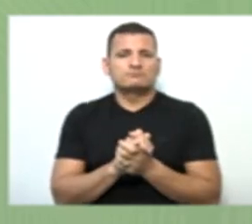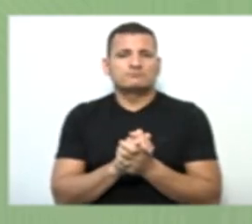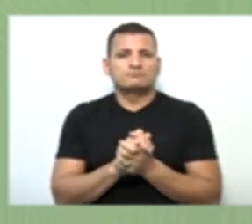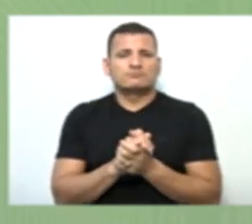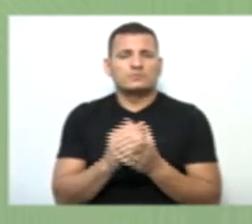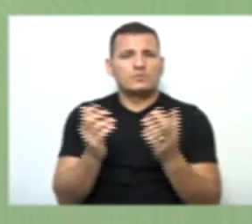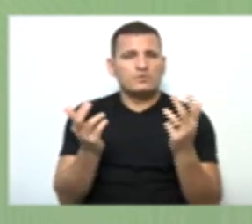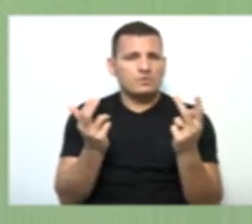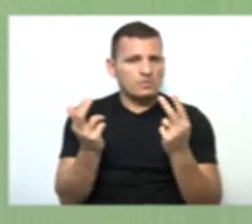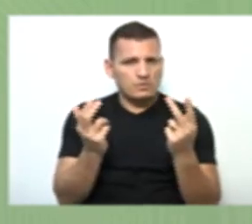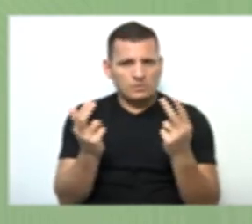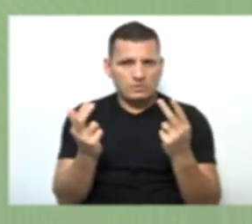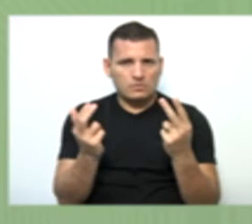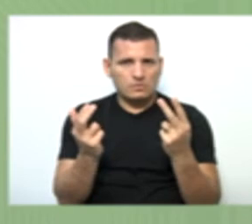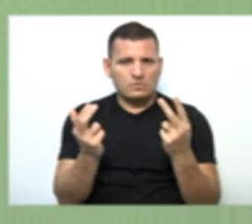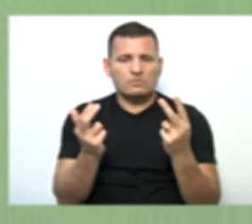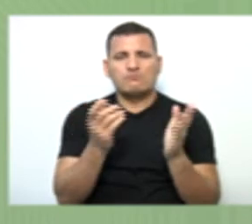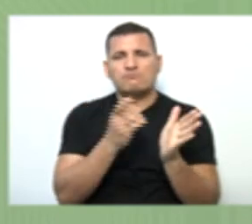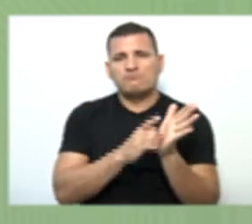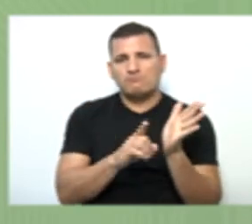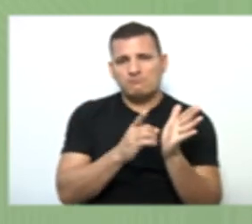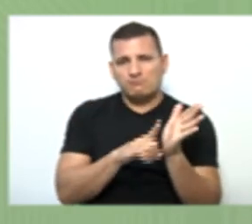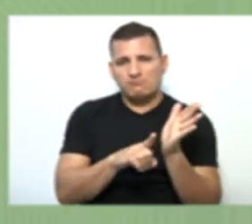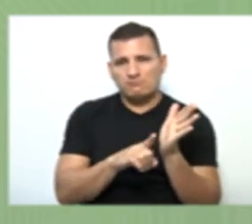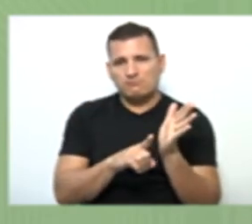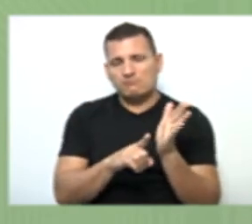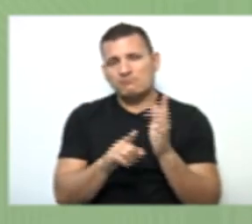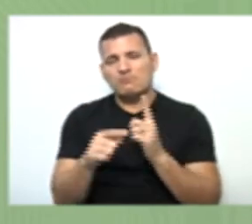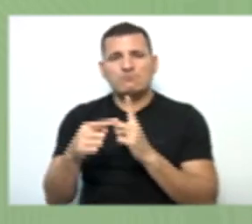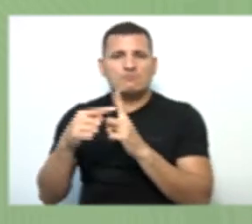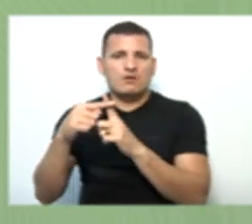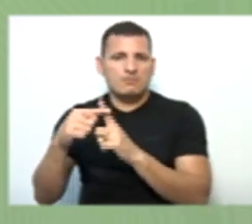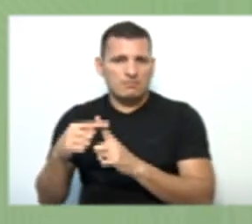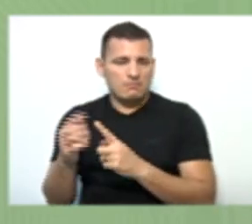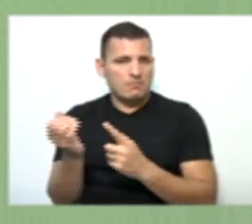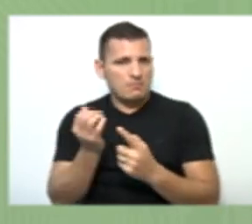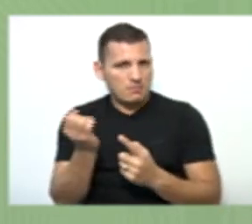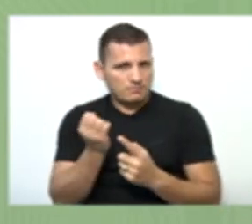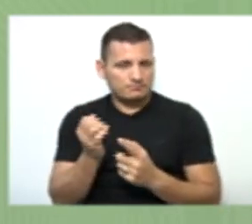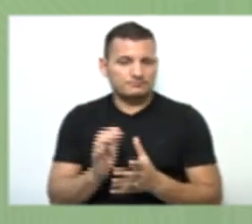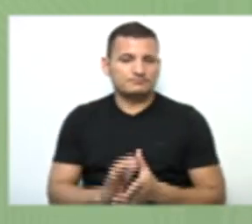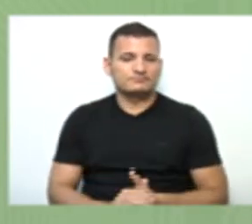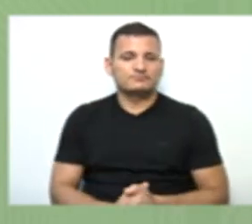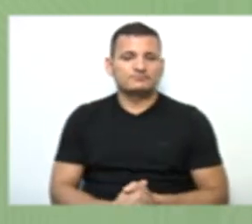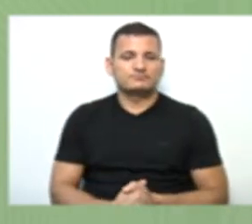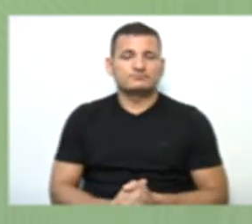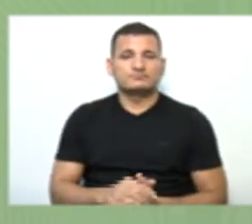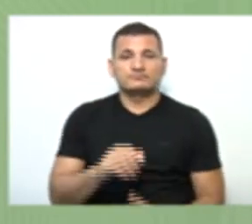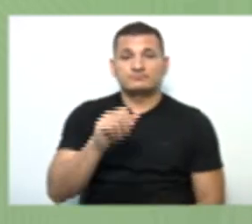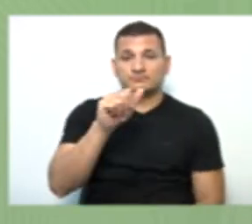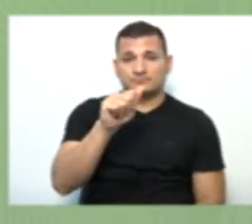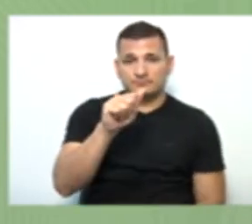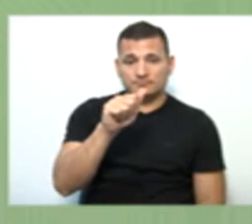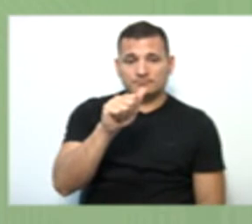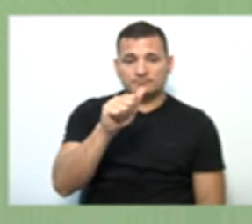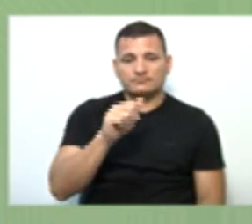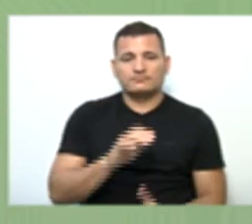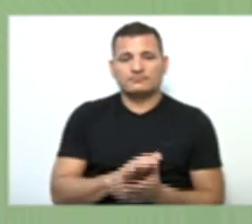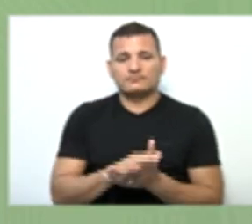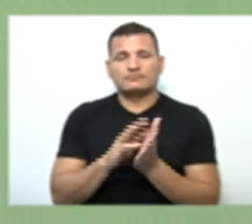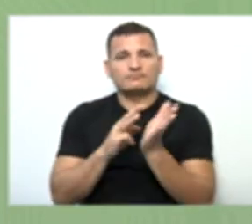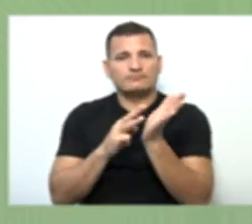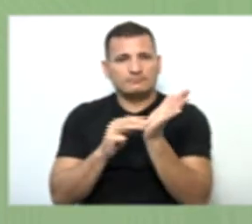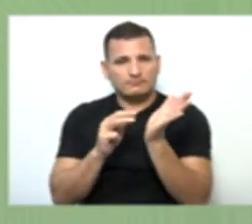valores lançados a débito e a crédito, denomina-se. Letra A. Método das